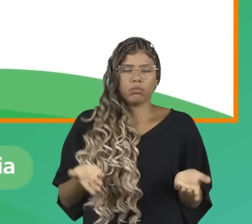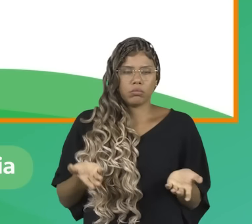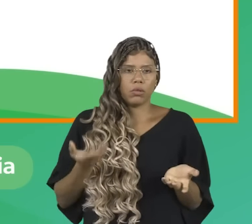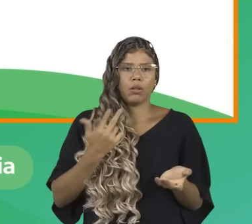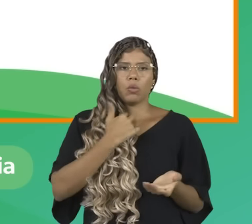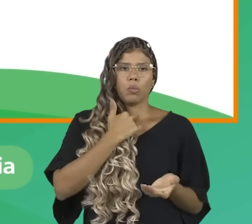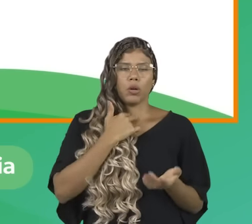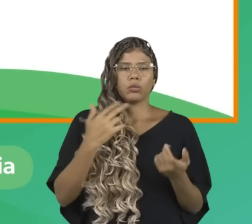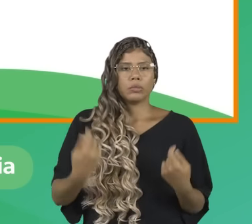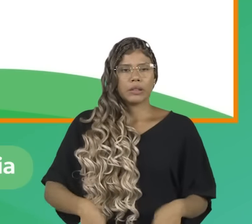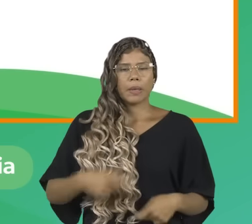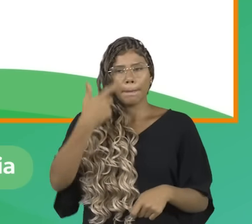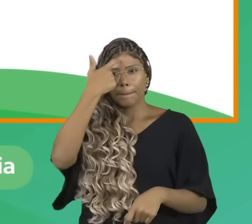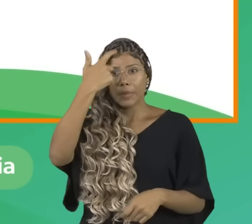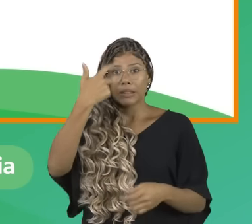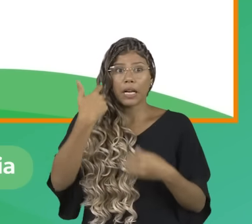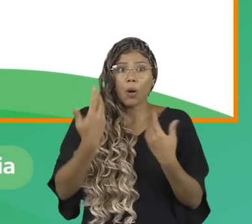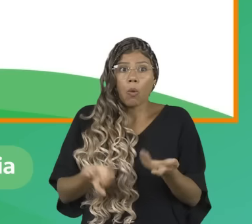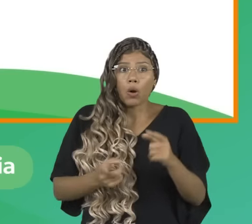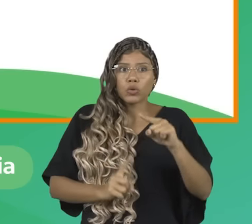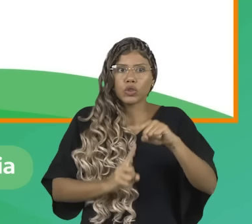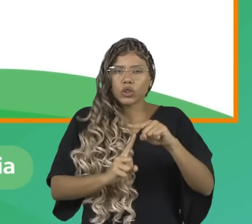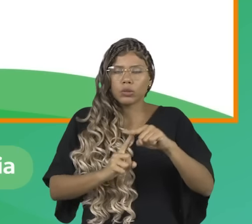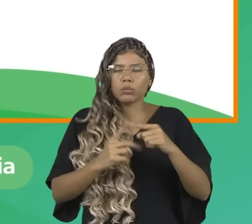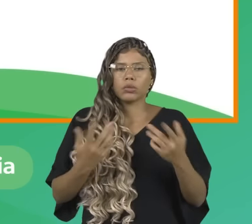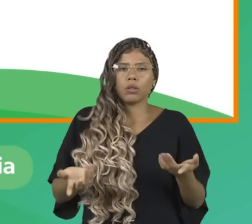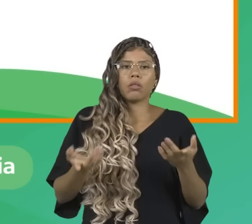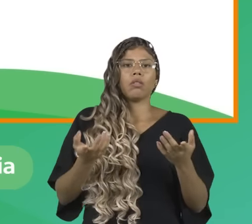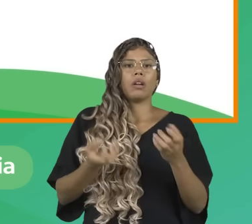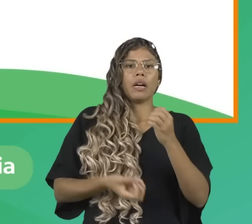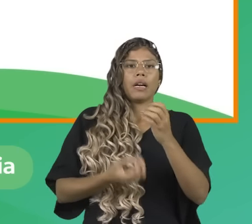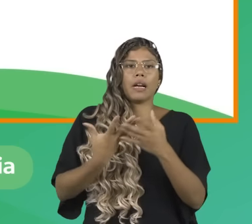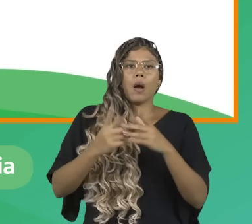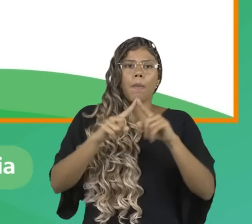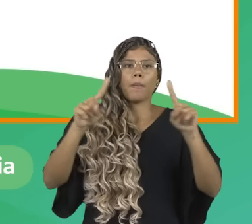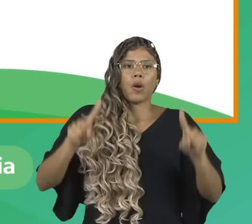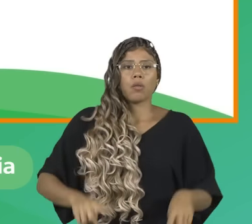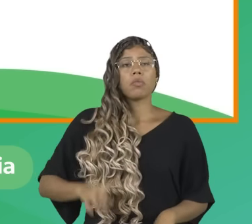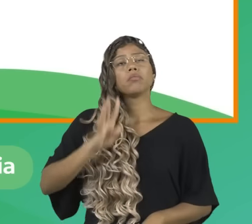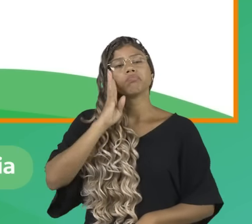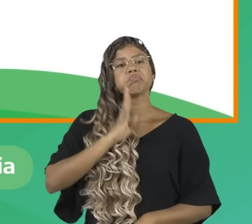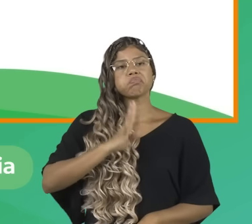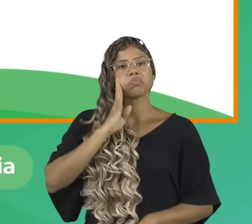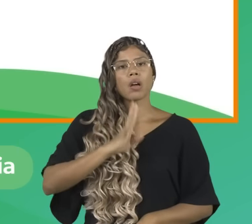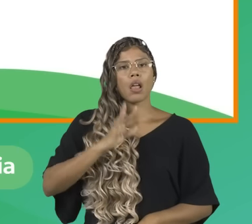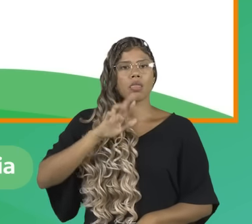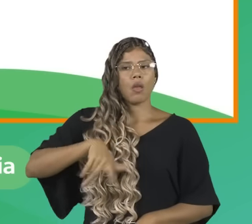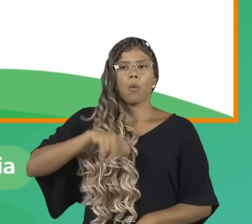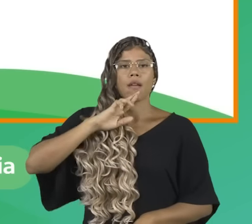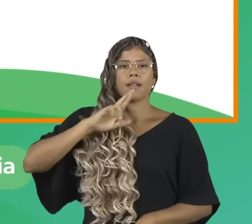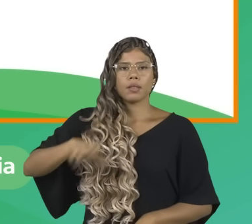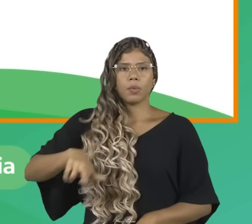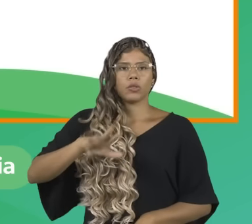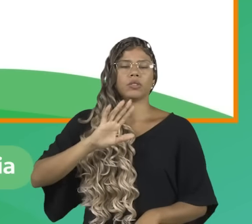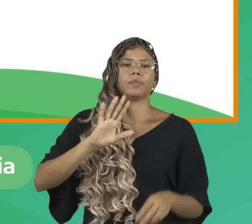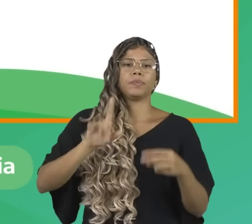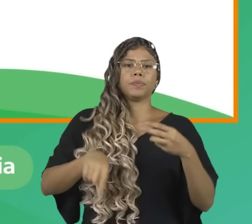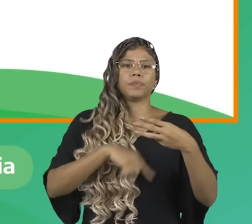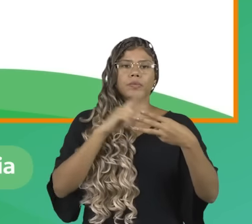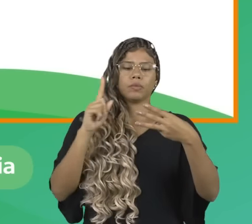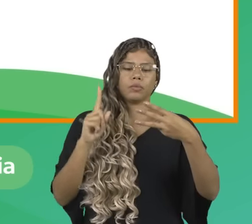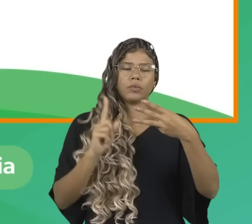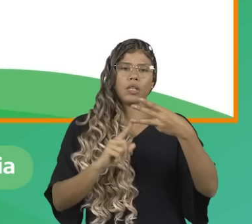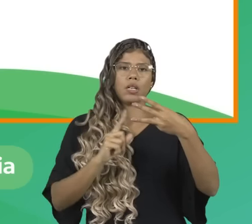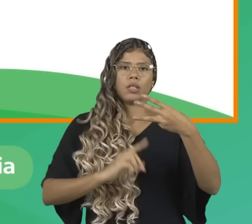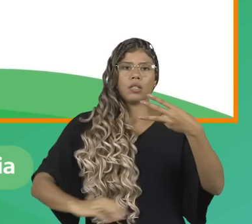criar programas de reflorestamento em áreas urbanas é desejável, não responde a pergunta. Aumentar o número de uso de combustíveis fósseis,